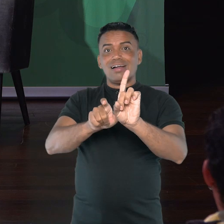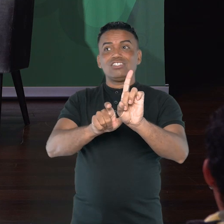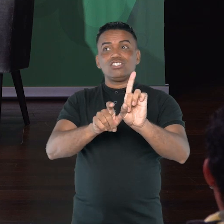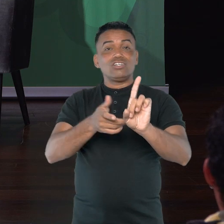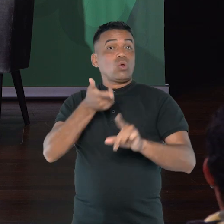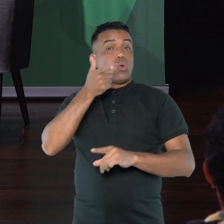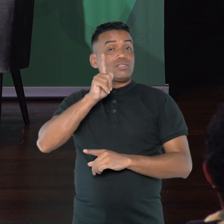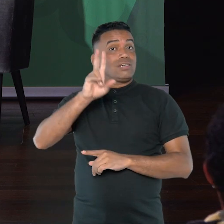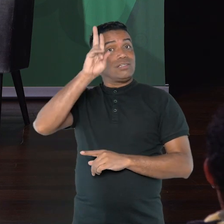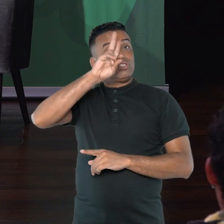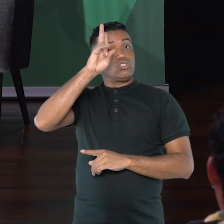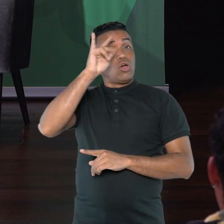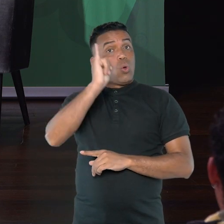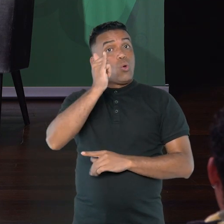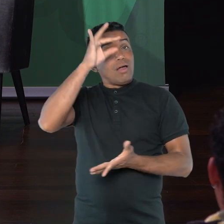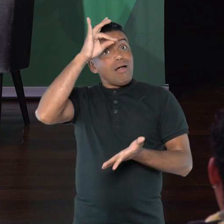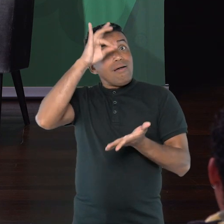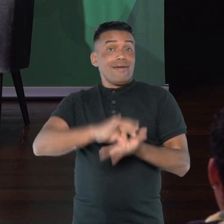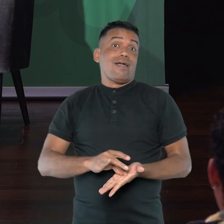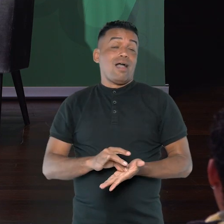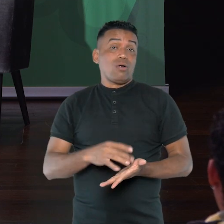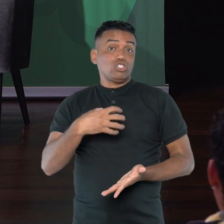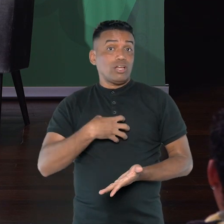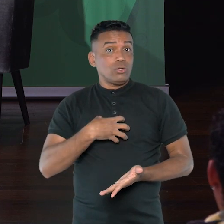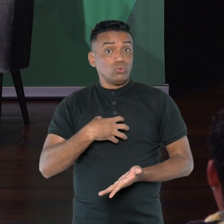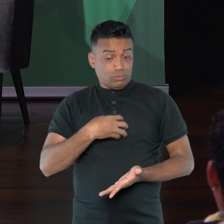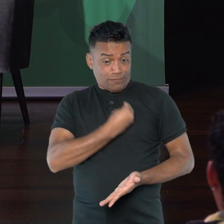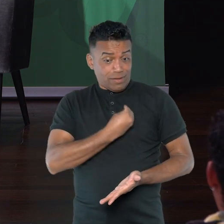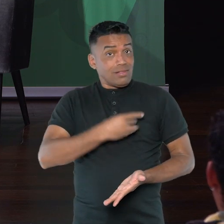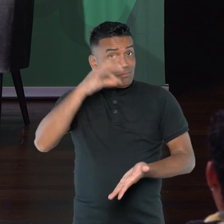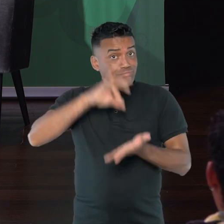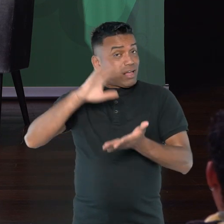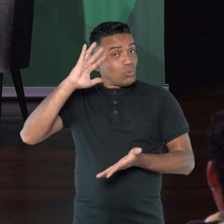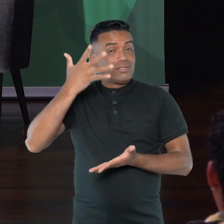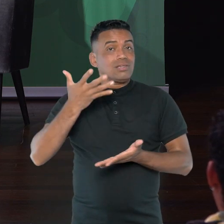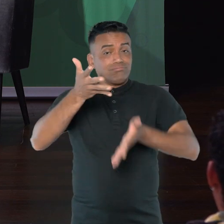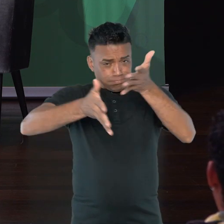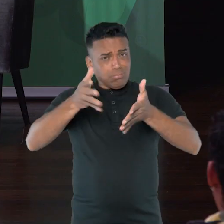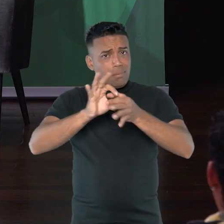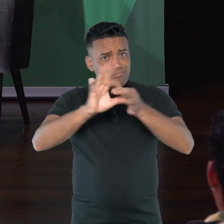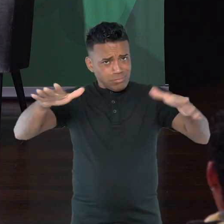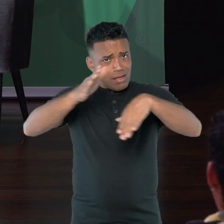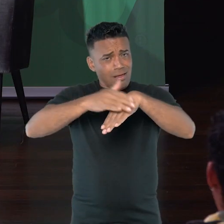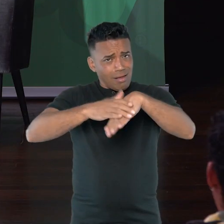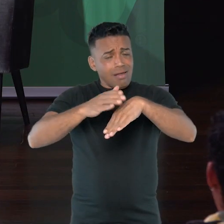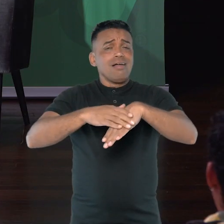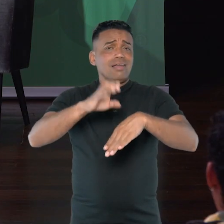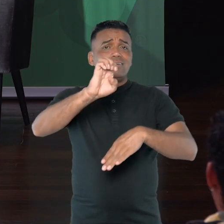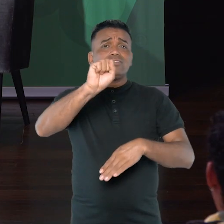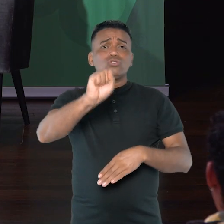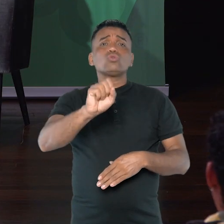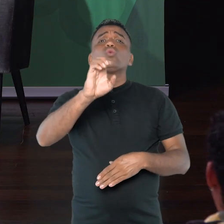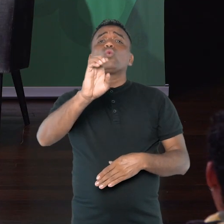contar a história dele, real, do jeito que aconteceu. Então, tá com a palavra, conta a história desse escutador que a gente está escutando.